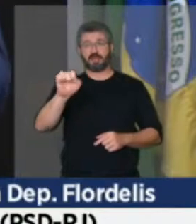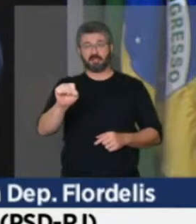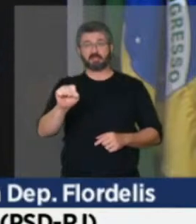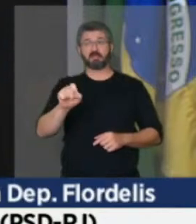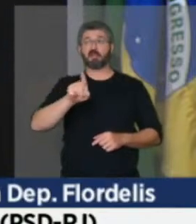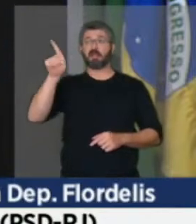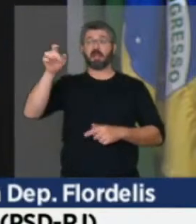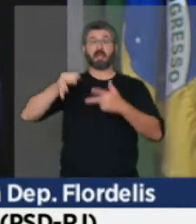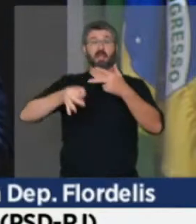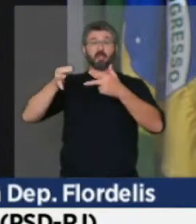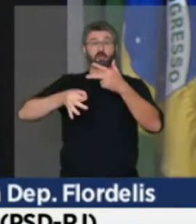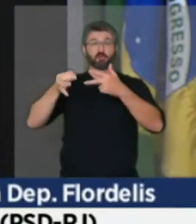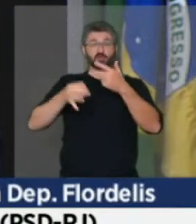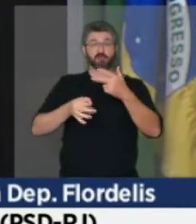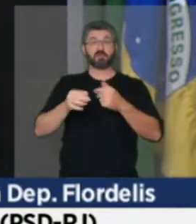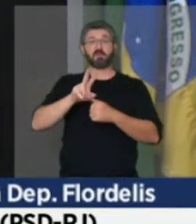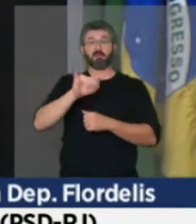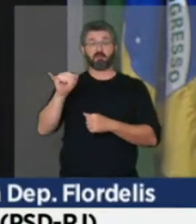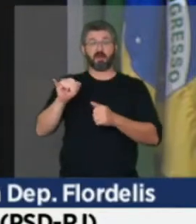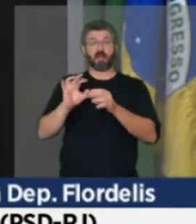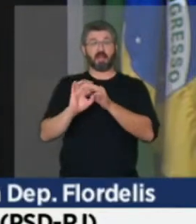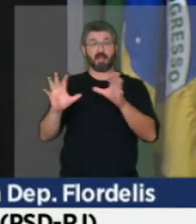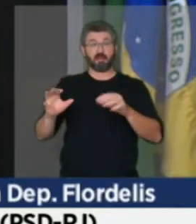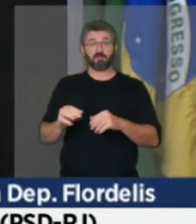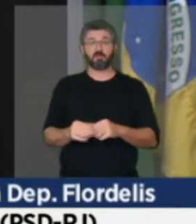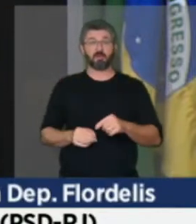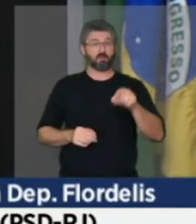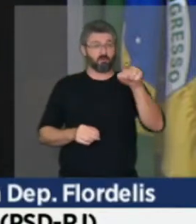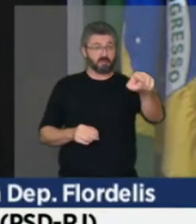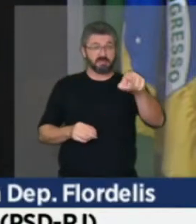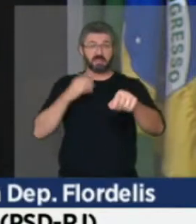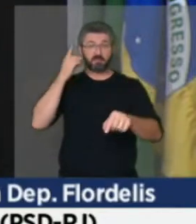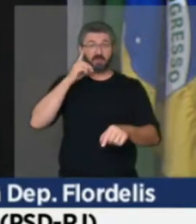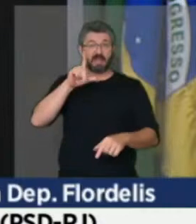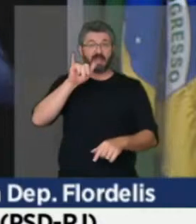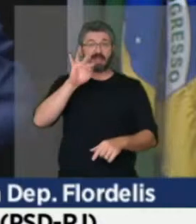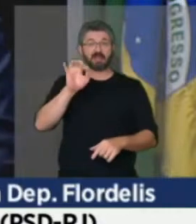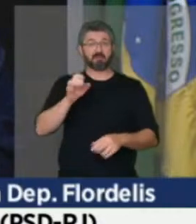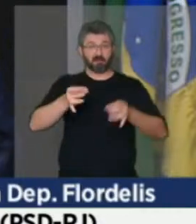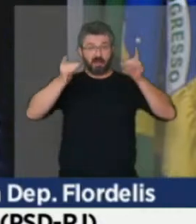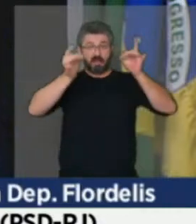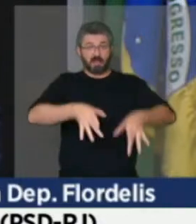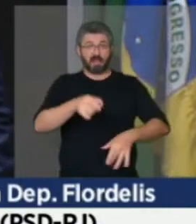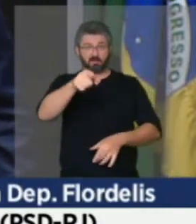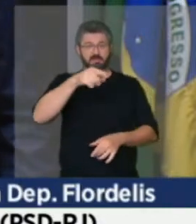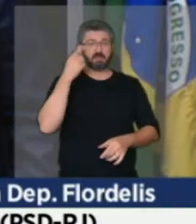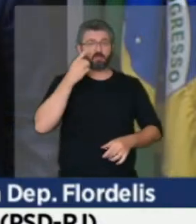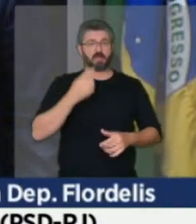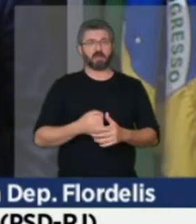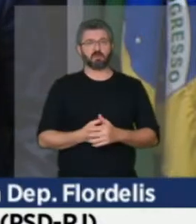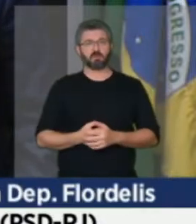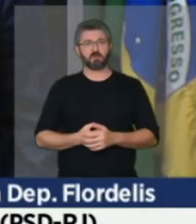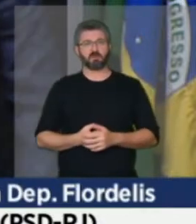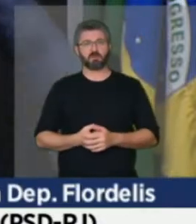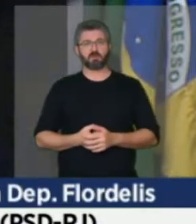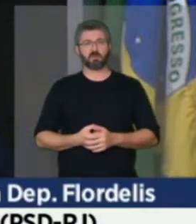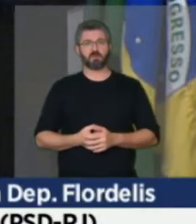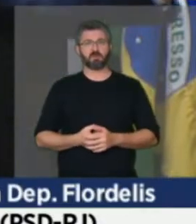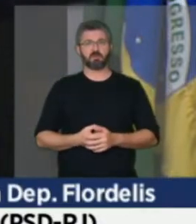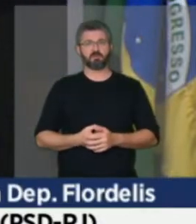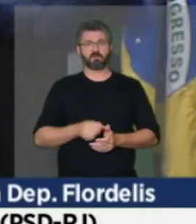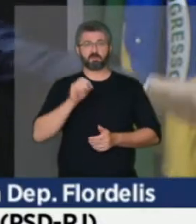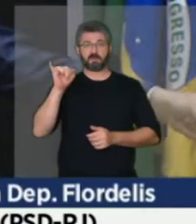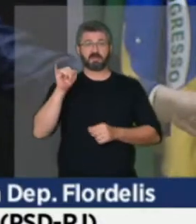no tribunal do júri, como será? O senhor Alexandre Leite terá que renunciar ao seu mandato. Se ela